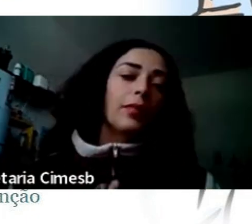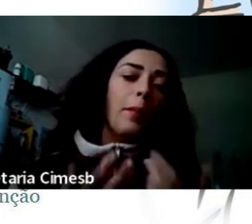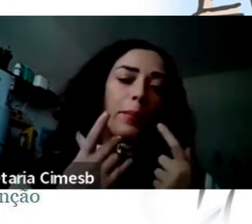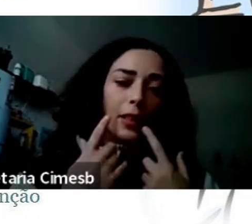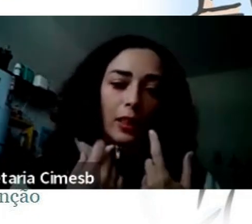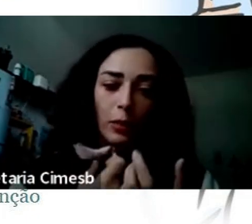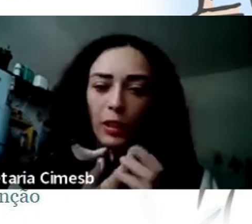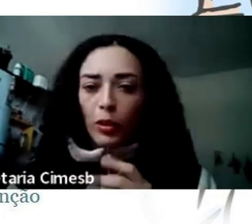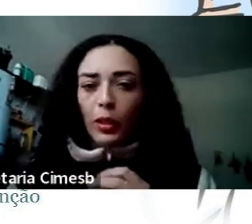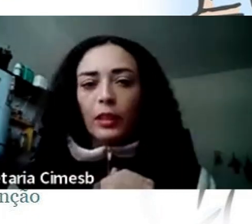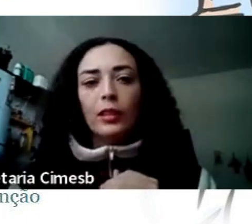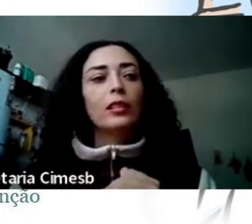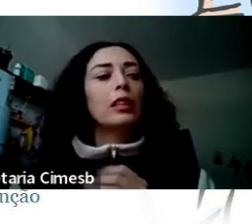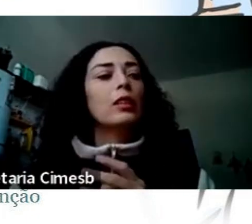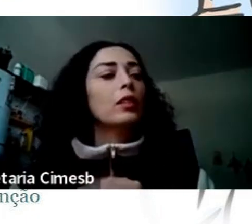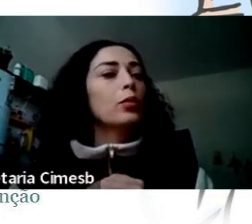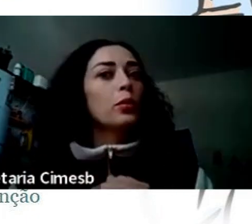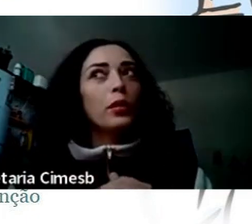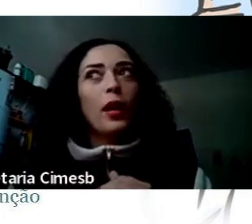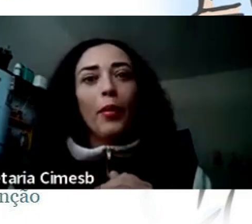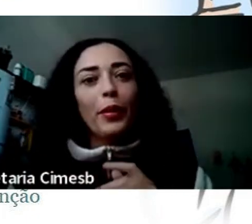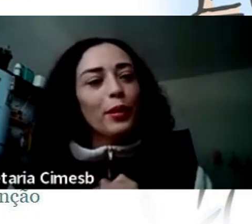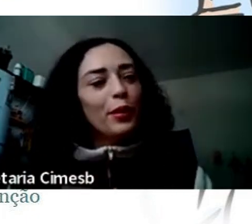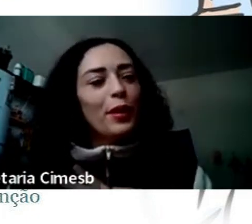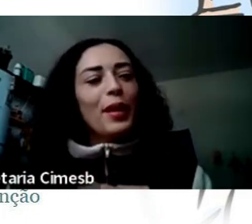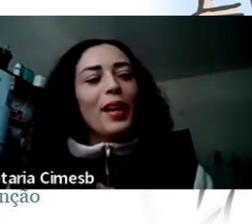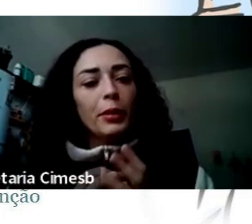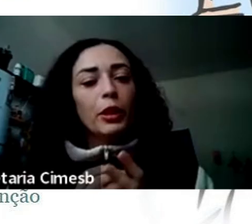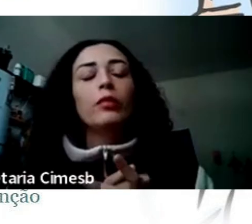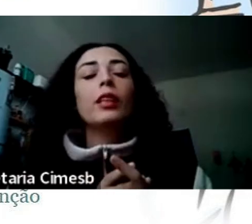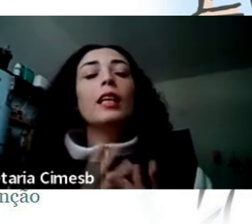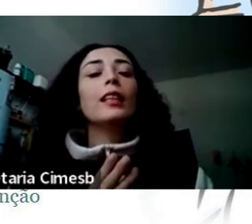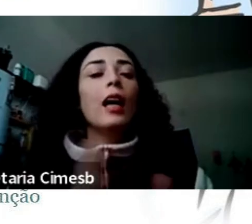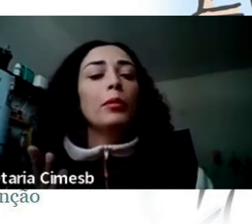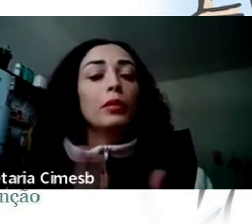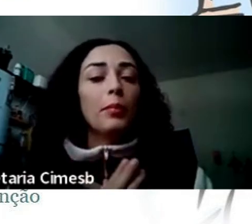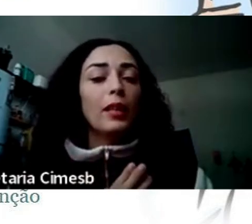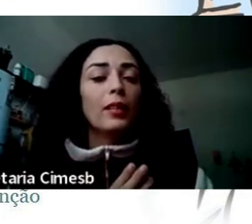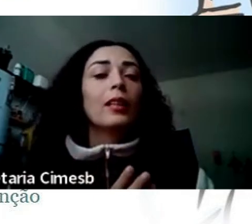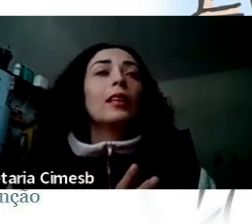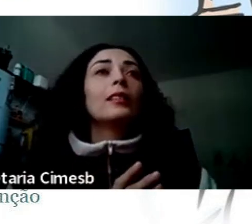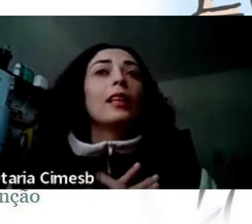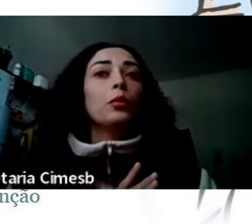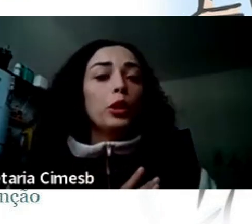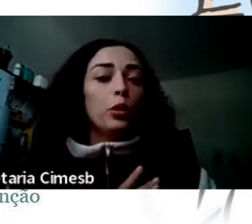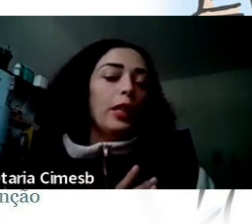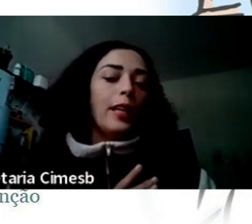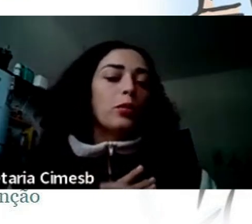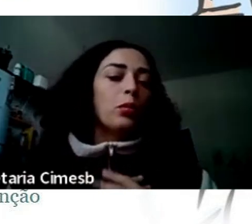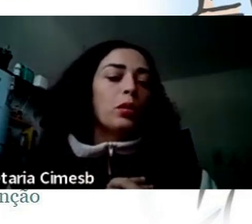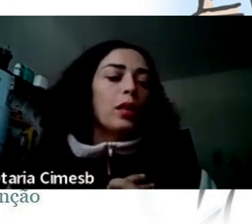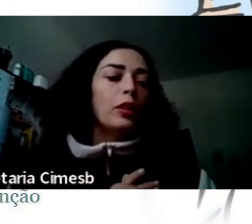intensidade? Pelas expressões. Então, o surdo é muito perceptivo. E eles acabam também sendo